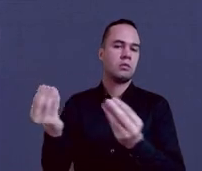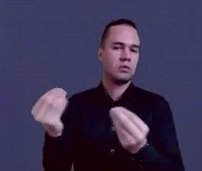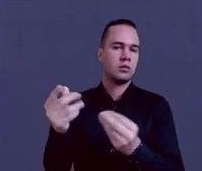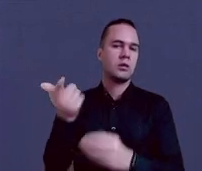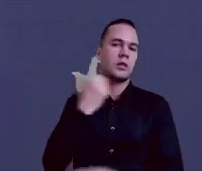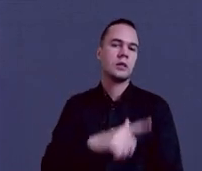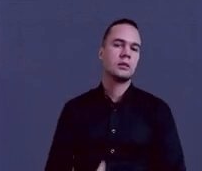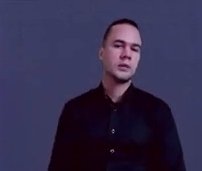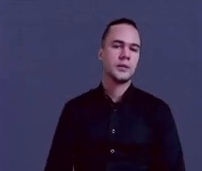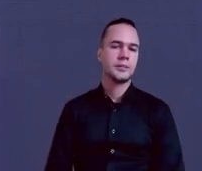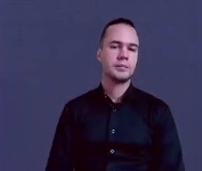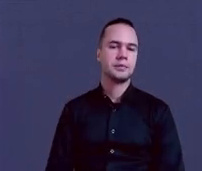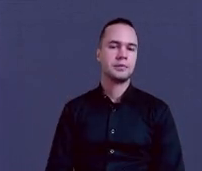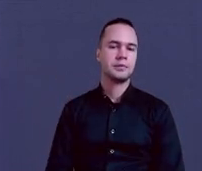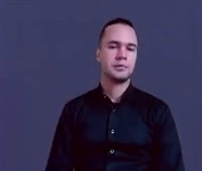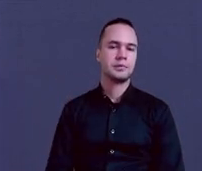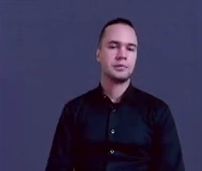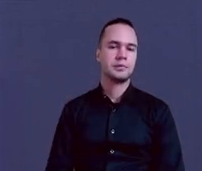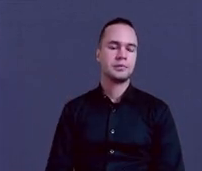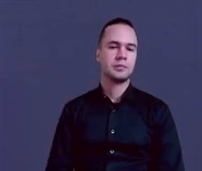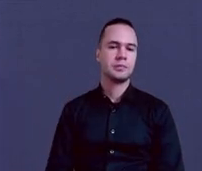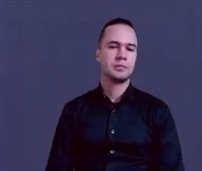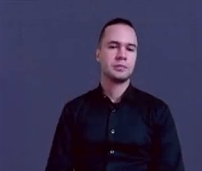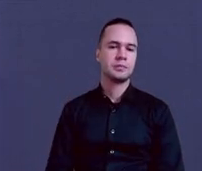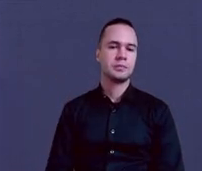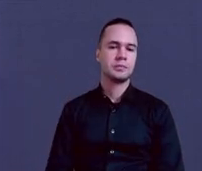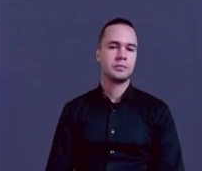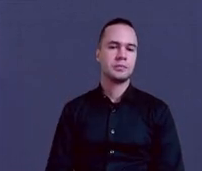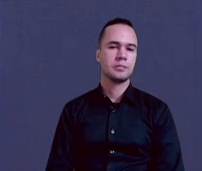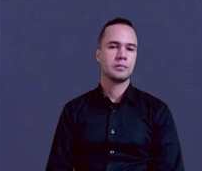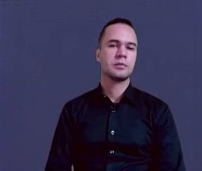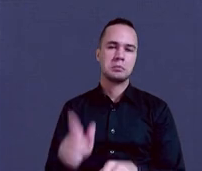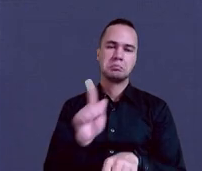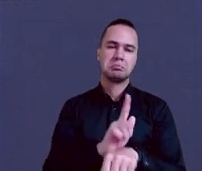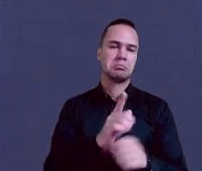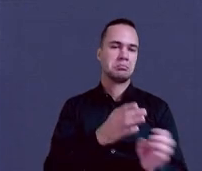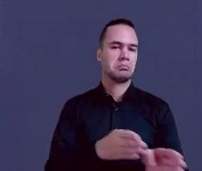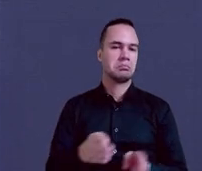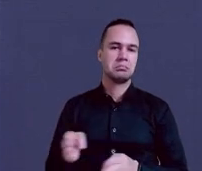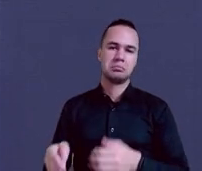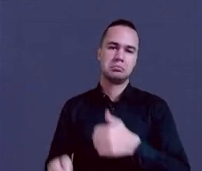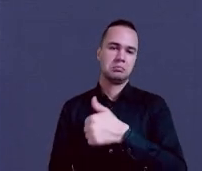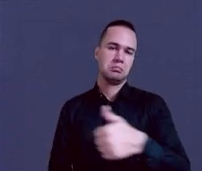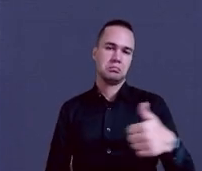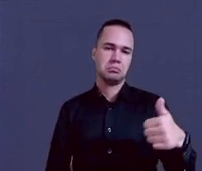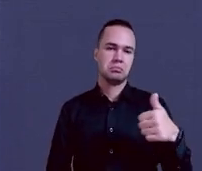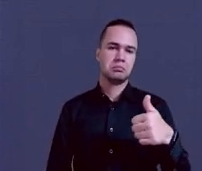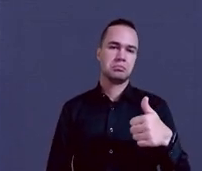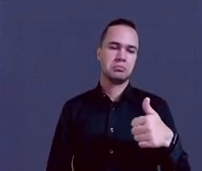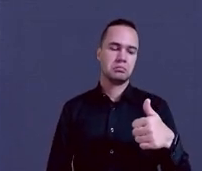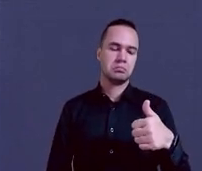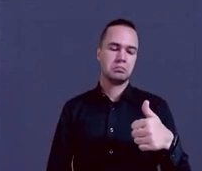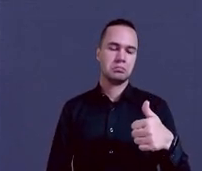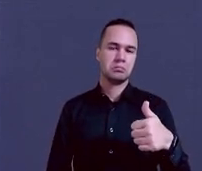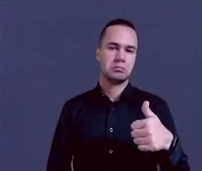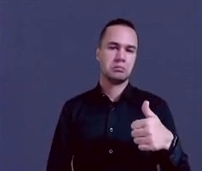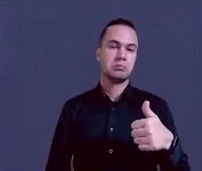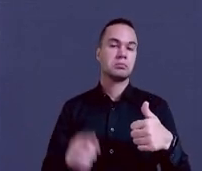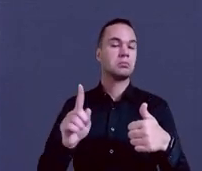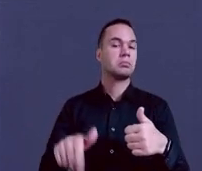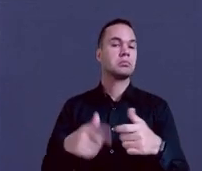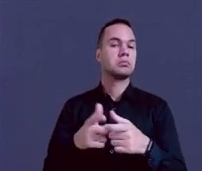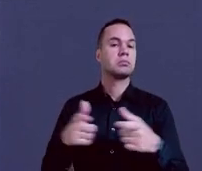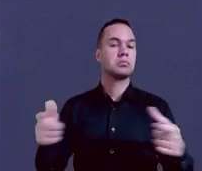conseguiu gerenciar bem esses recursos de forma que estenderam bastante